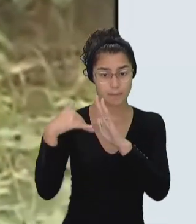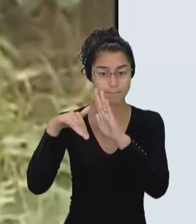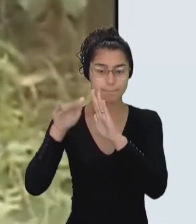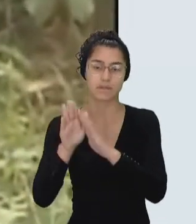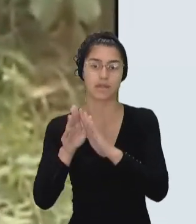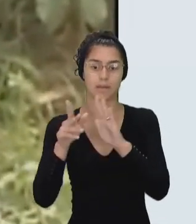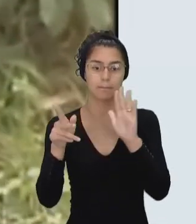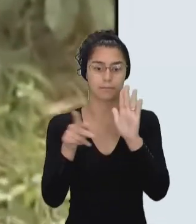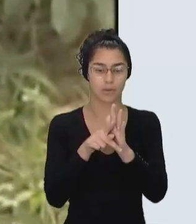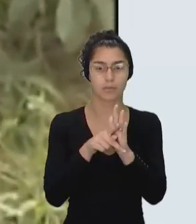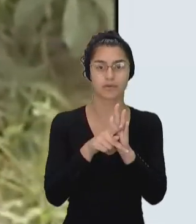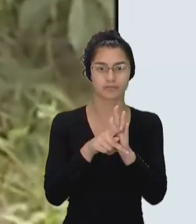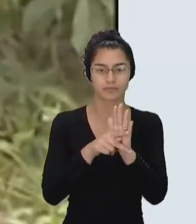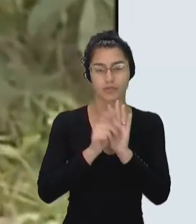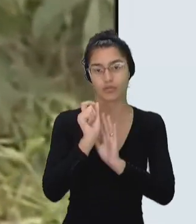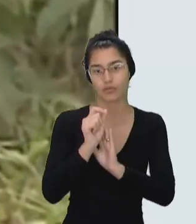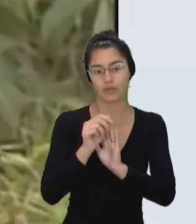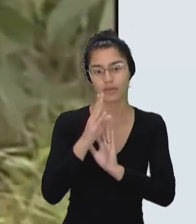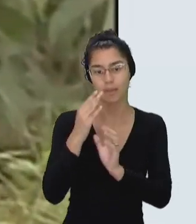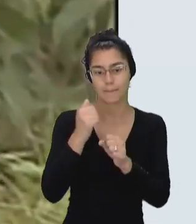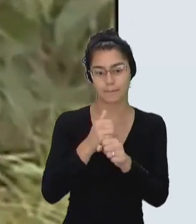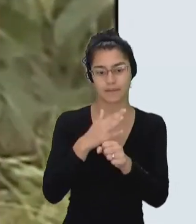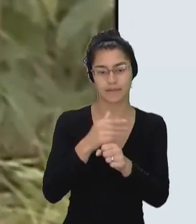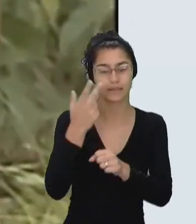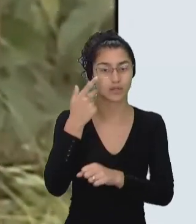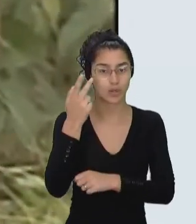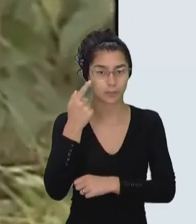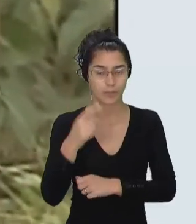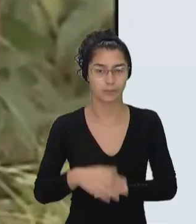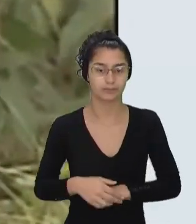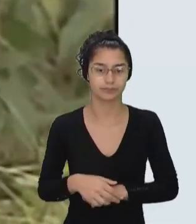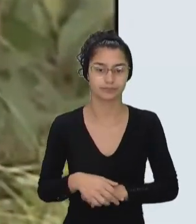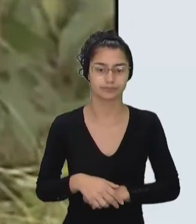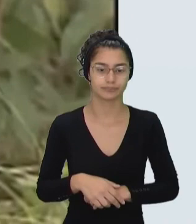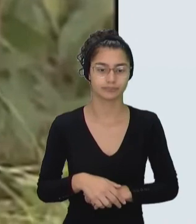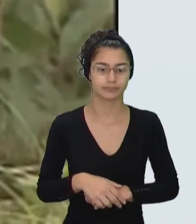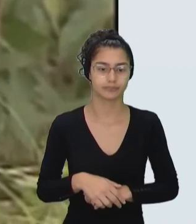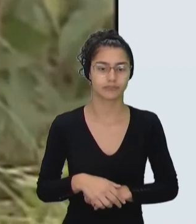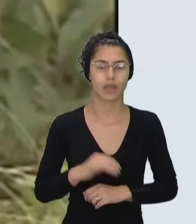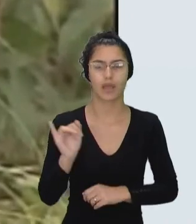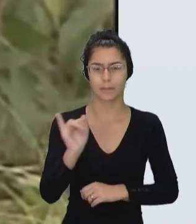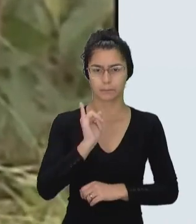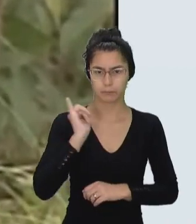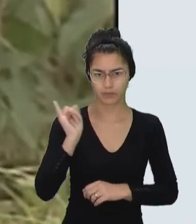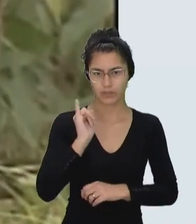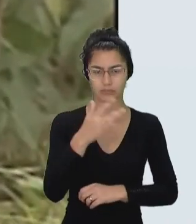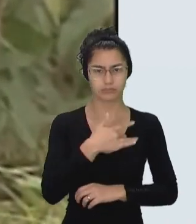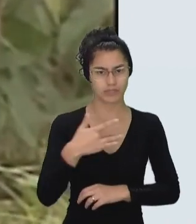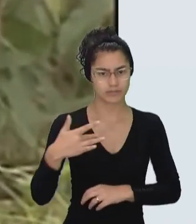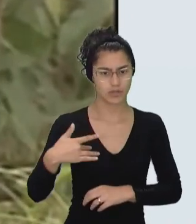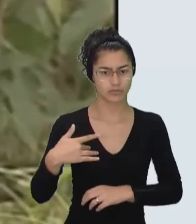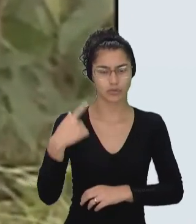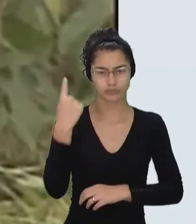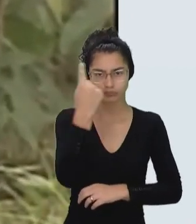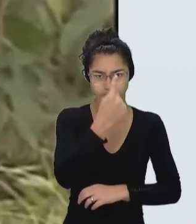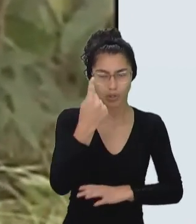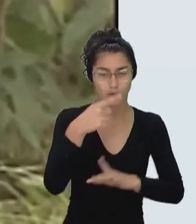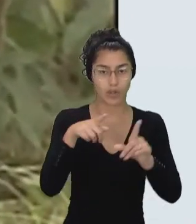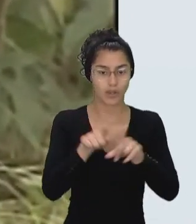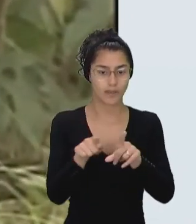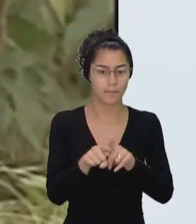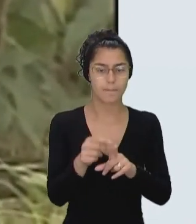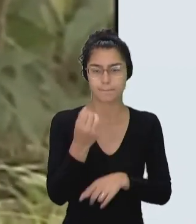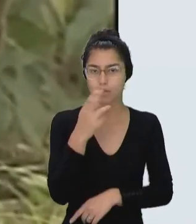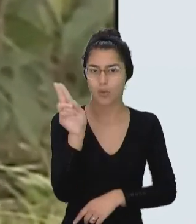a provitamina A, do que a batata doce convencional. O beta-caroteno é fundamental para a saúde dos olhos e também para o